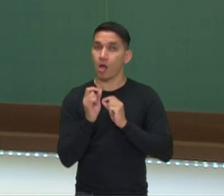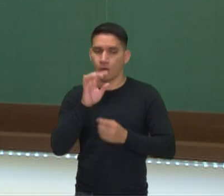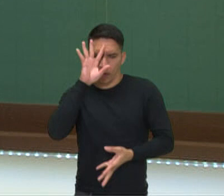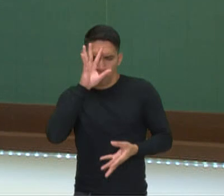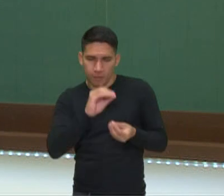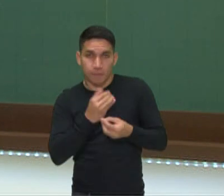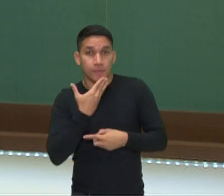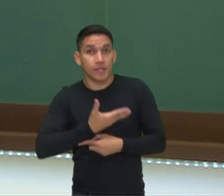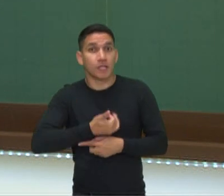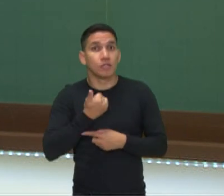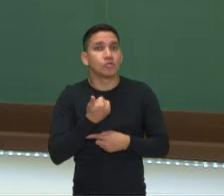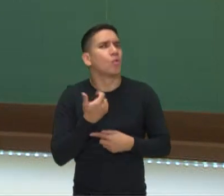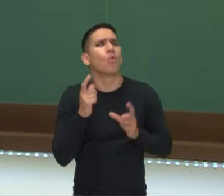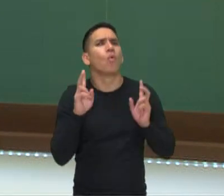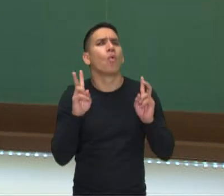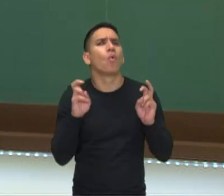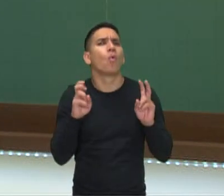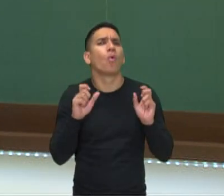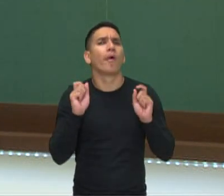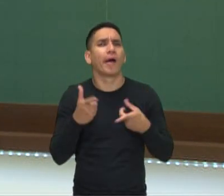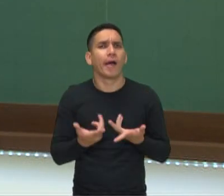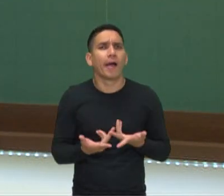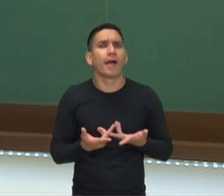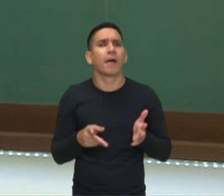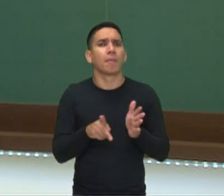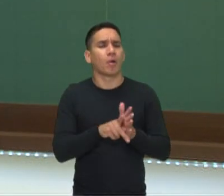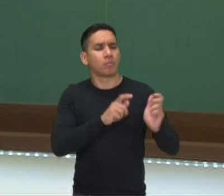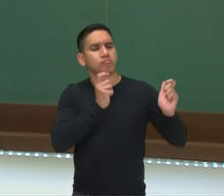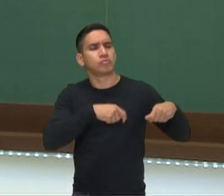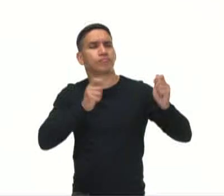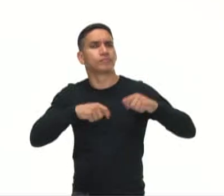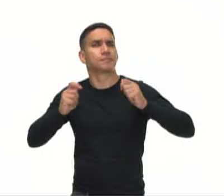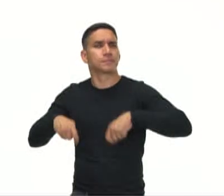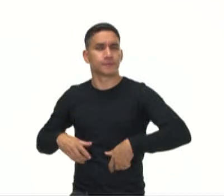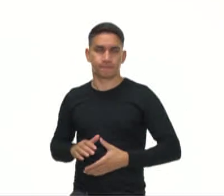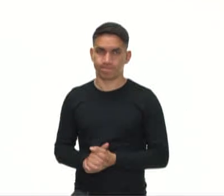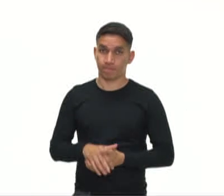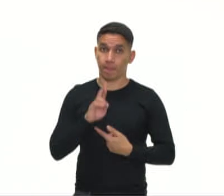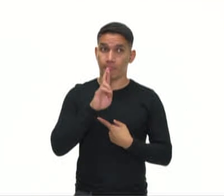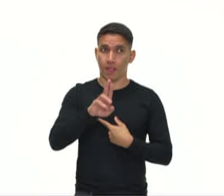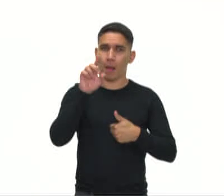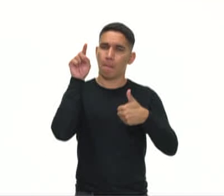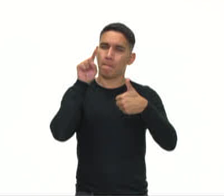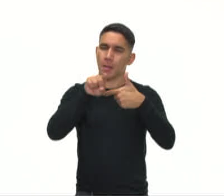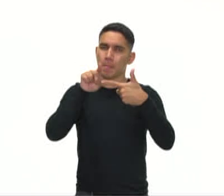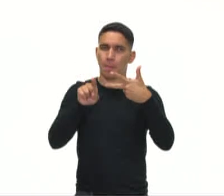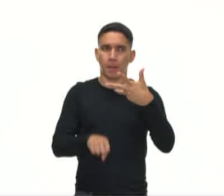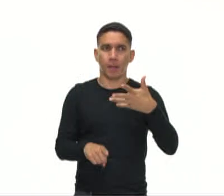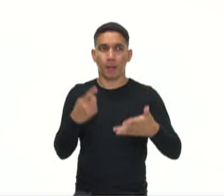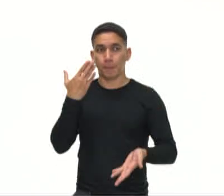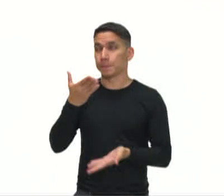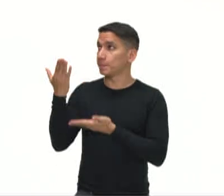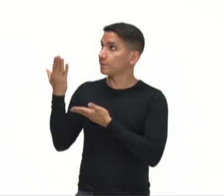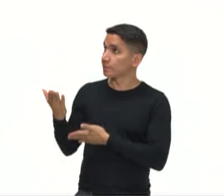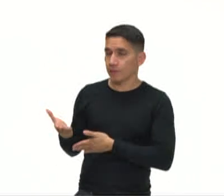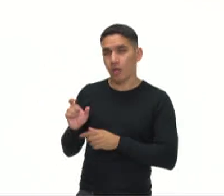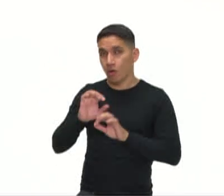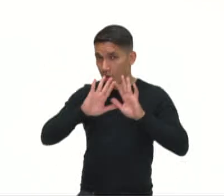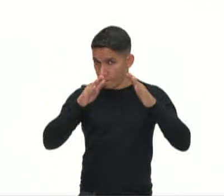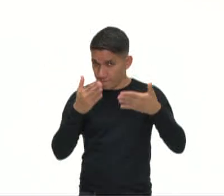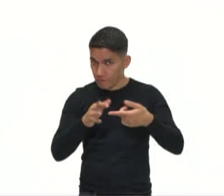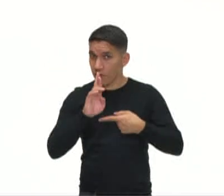compreender um pouco mais essa questão sobre as competências. Responda as questões abaixo com muito foco